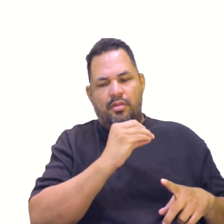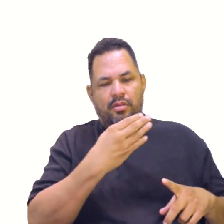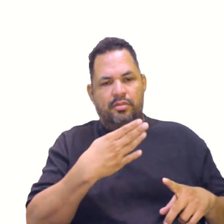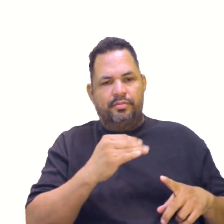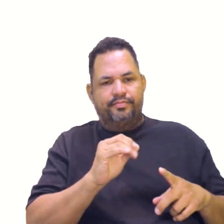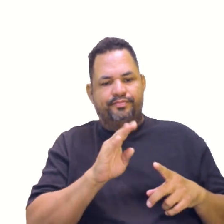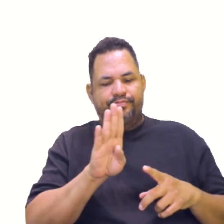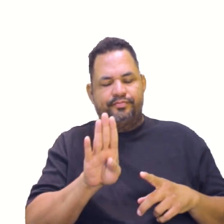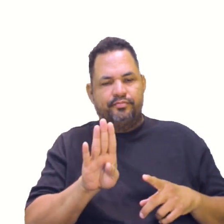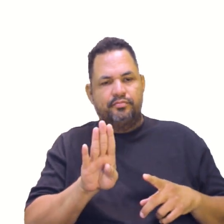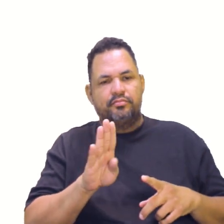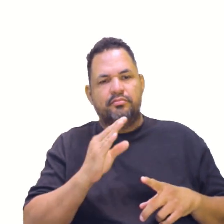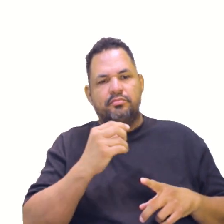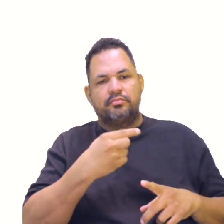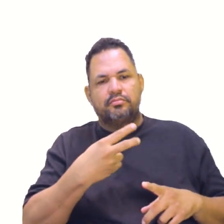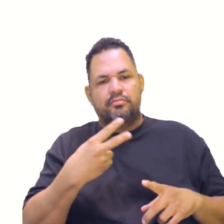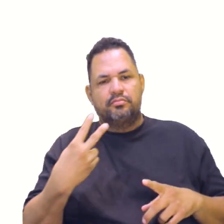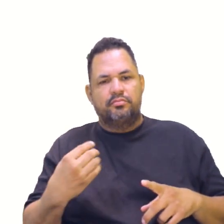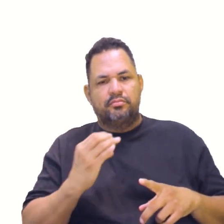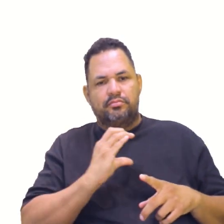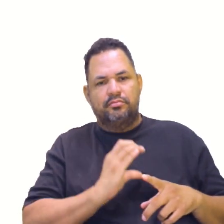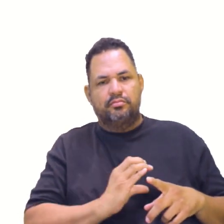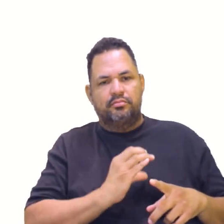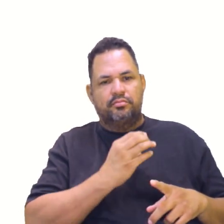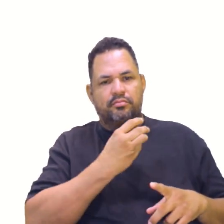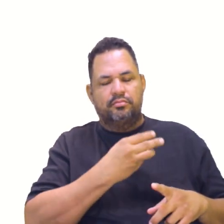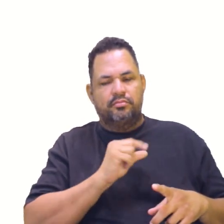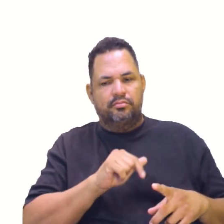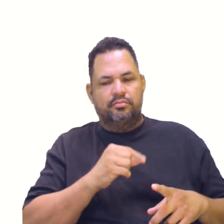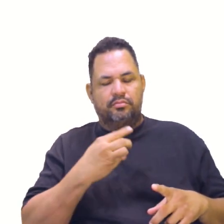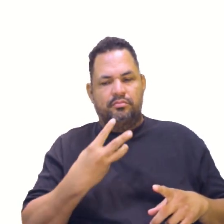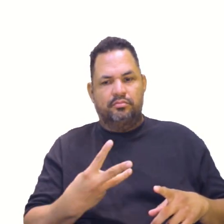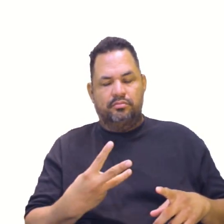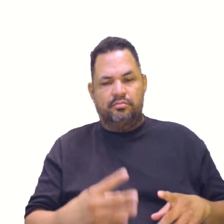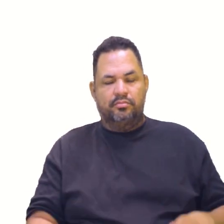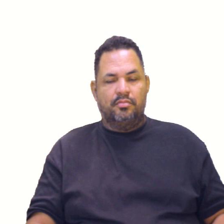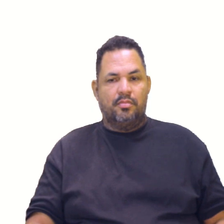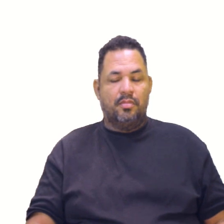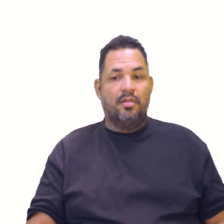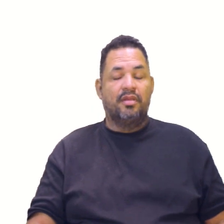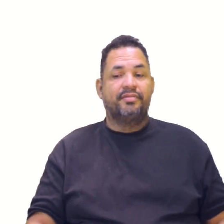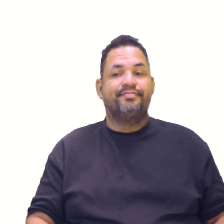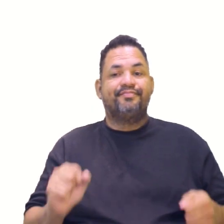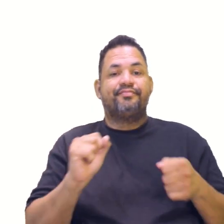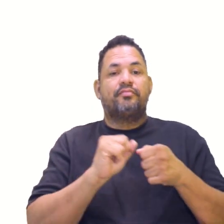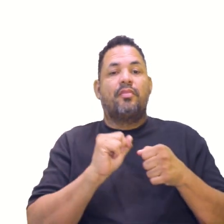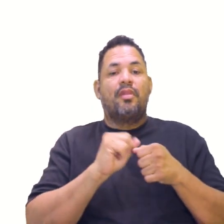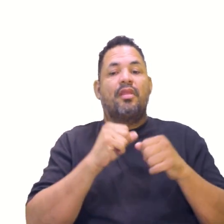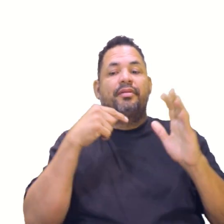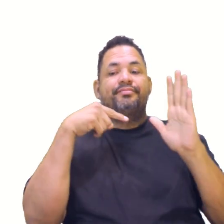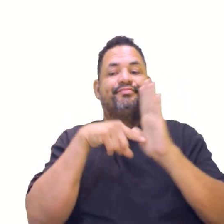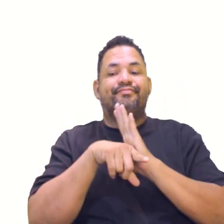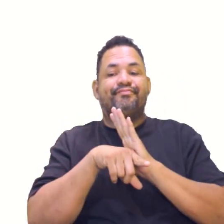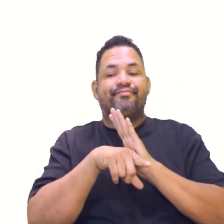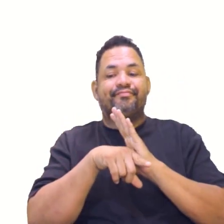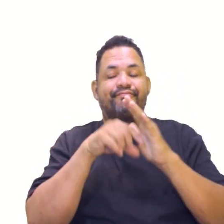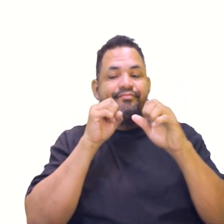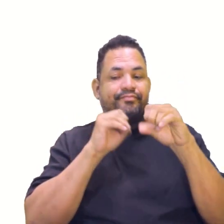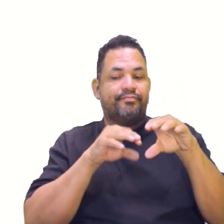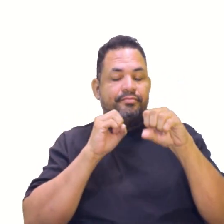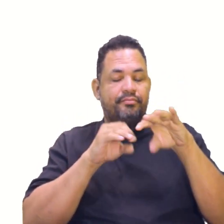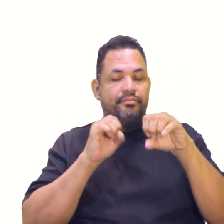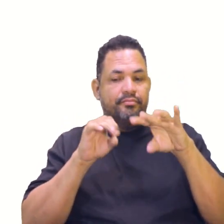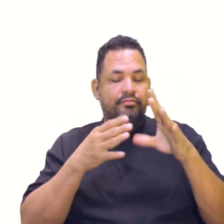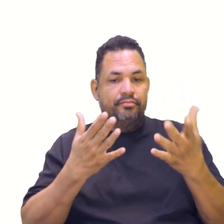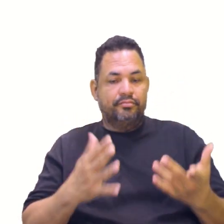0, B, 2 e 1 e C, 3 e 3. Então vamos fazer o que foi nos ensinado, né? Vamos lá,